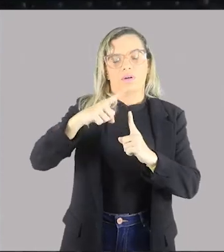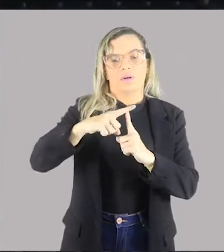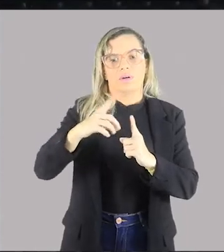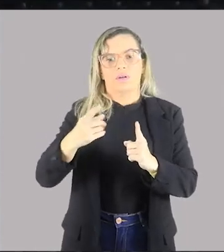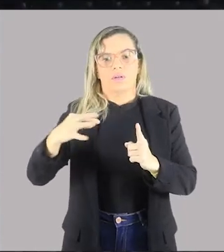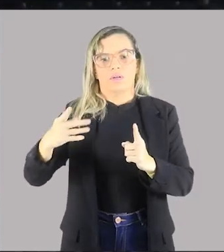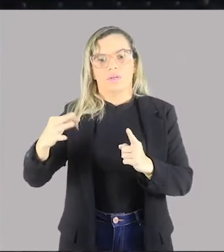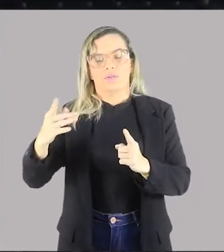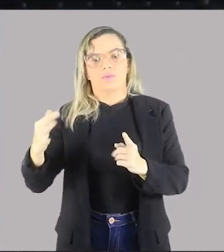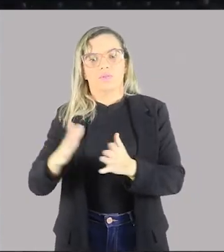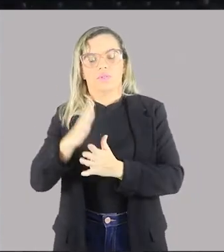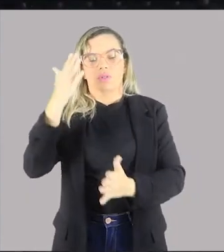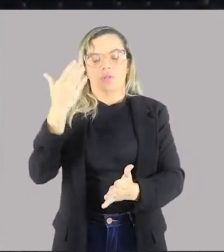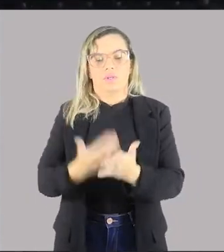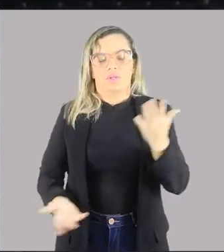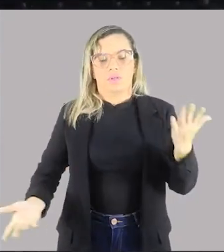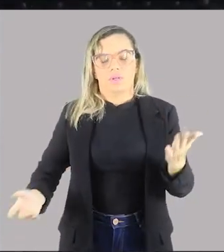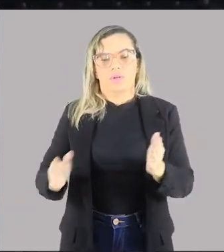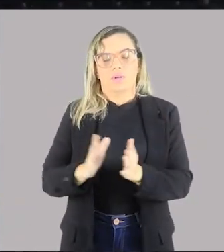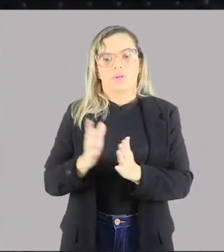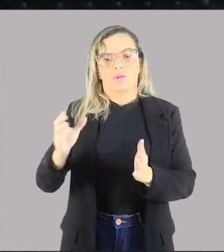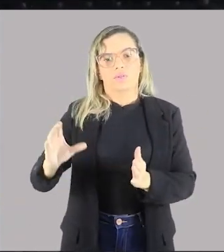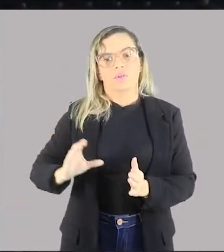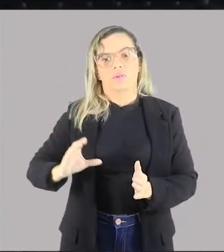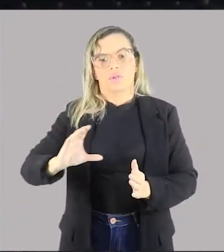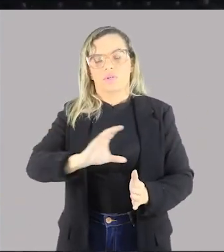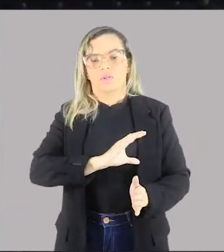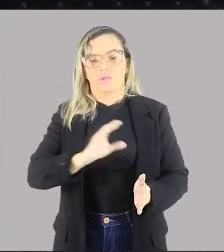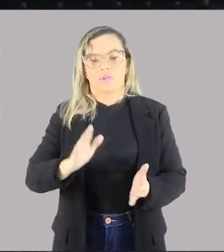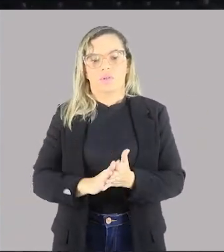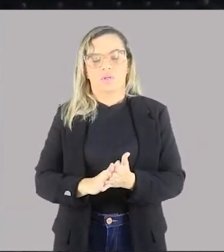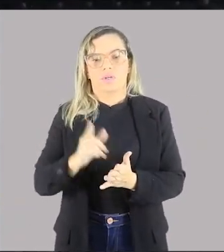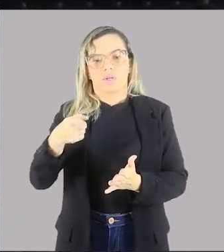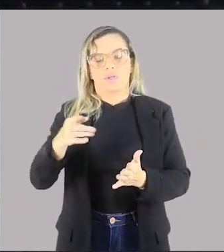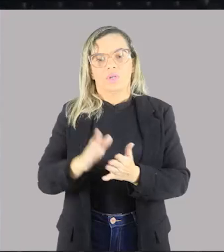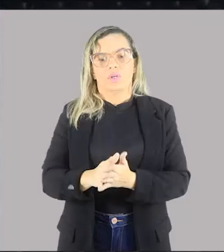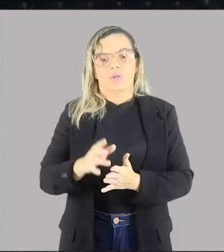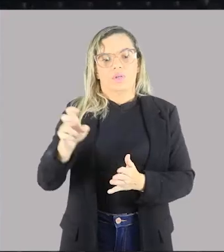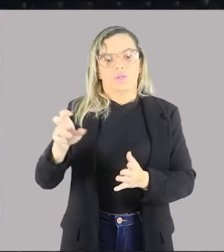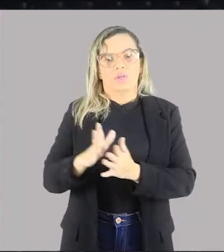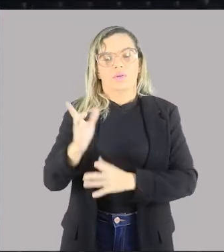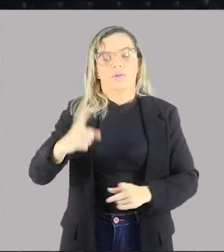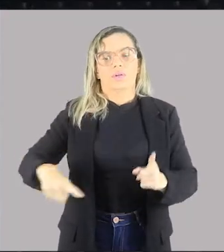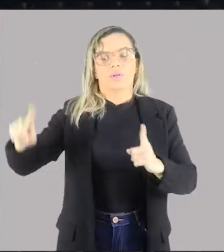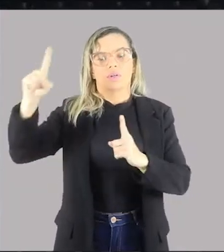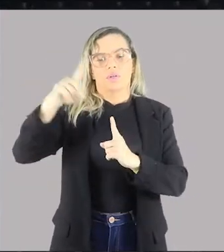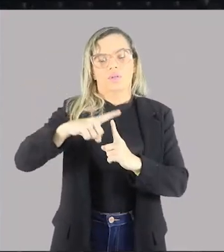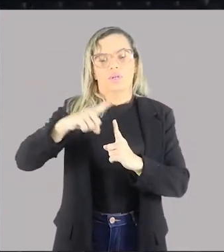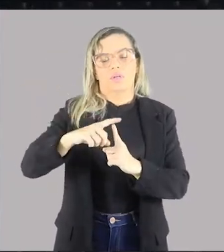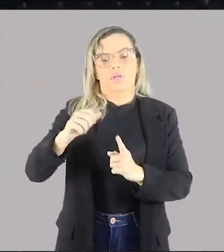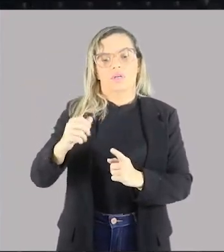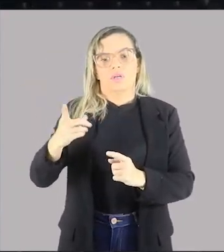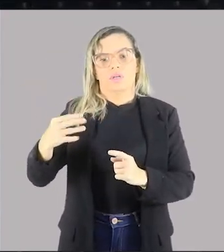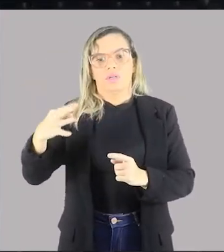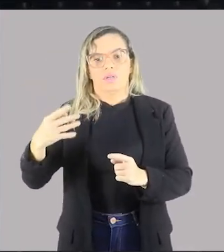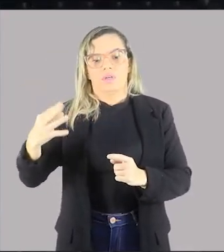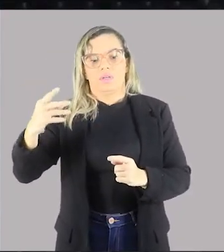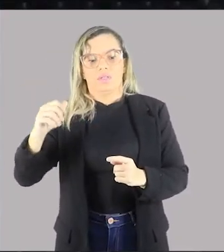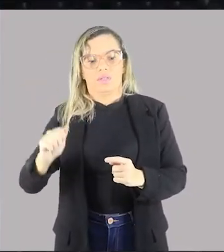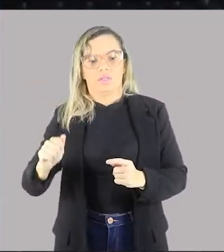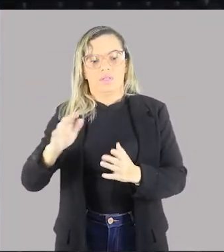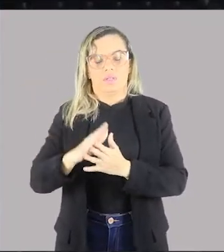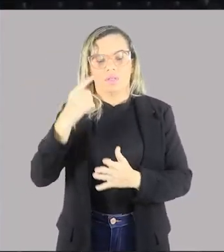comissão ou função de confiança e o quinto tipo é a advertência, perfeito? No segundo tipo, aqui a diferença